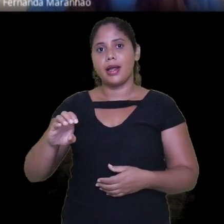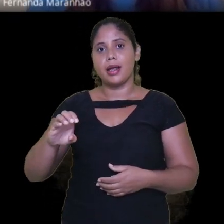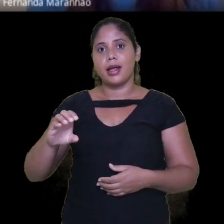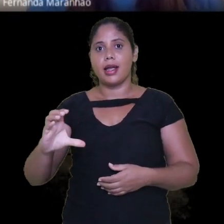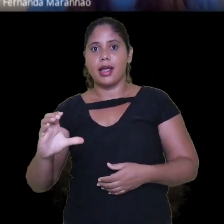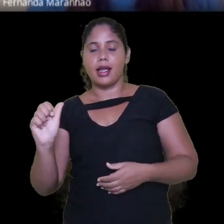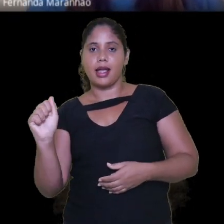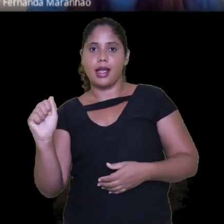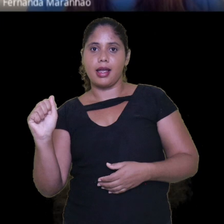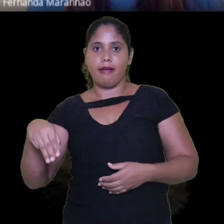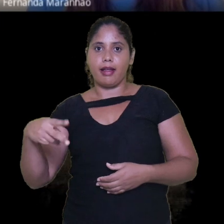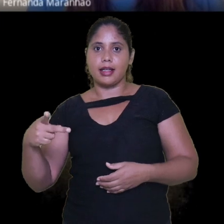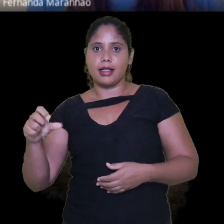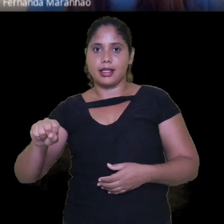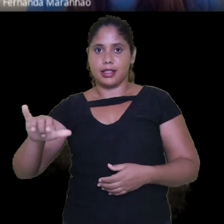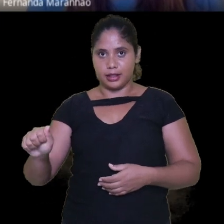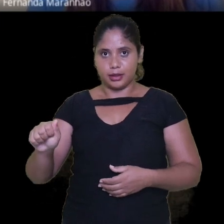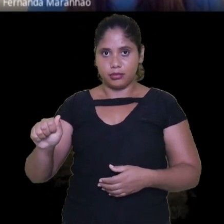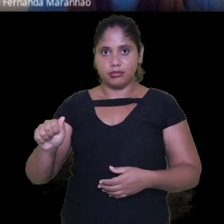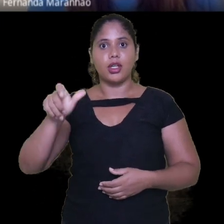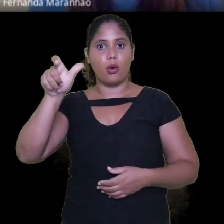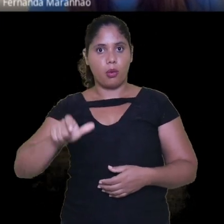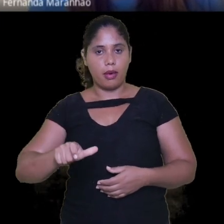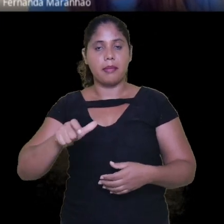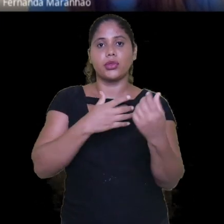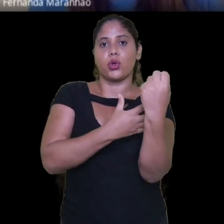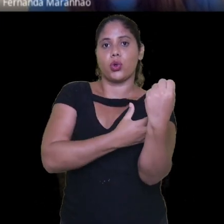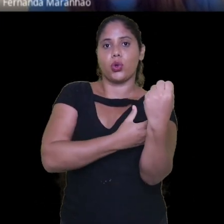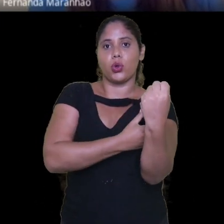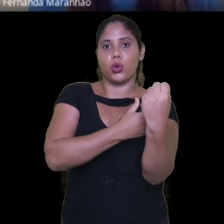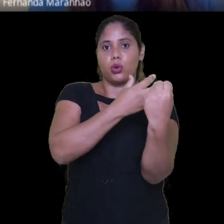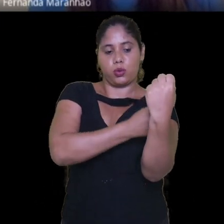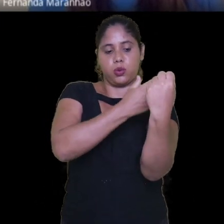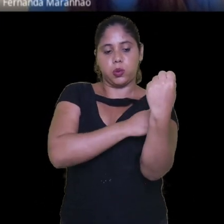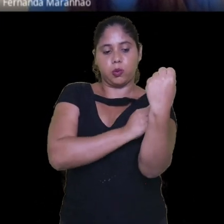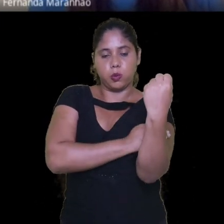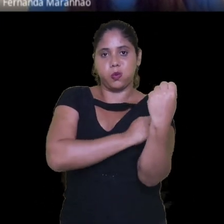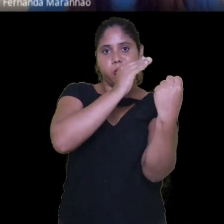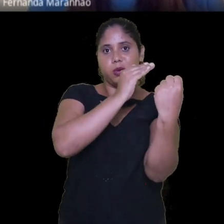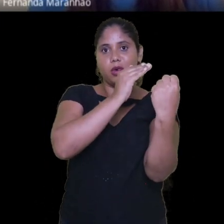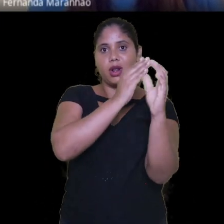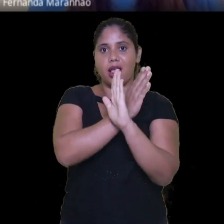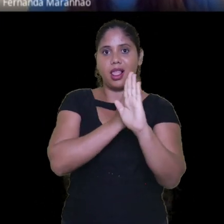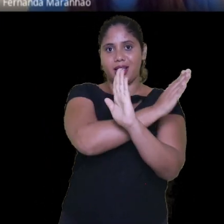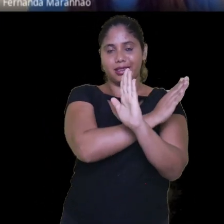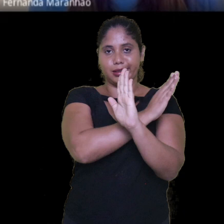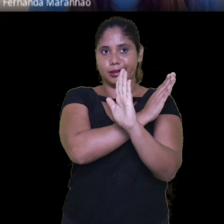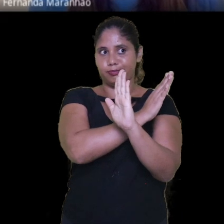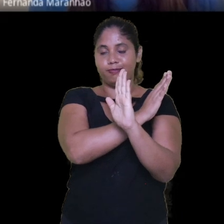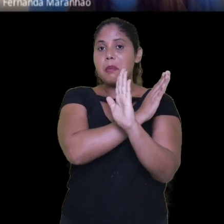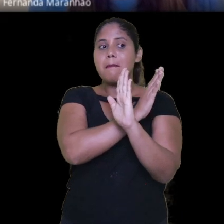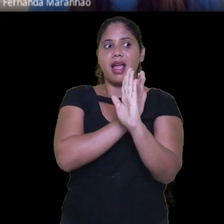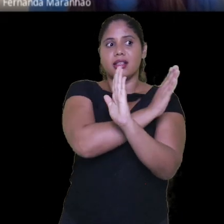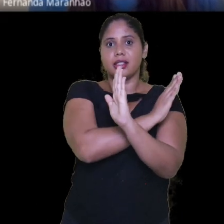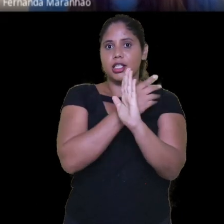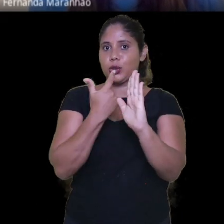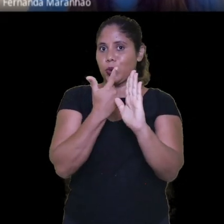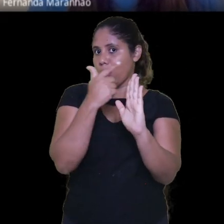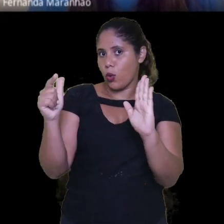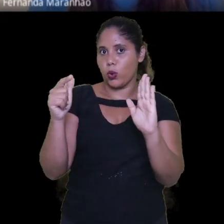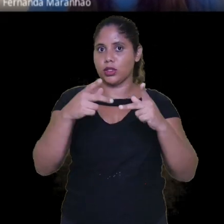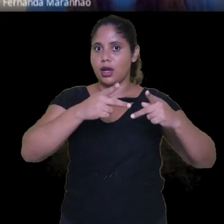a complicação da pré-eclâmpsia com convulsões. Convulsões clássicas, tônico-clônicas